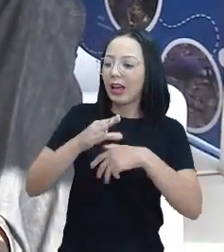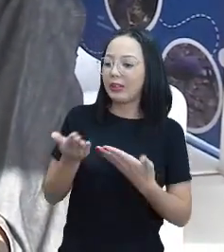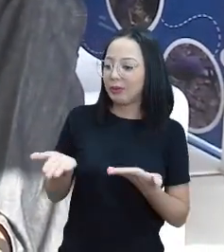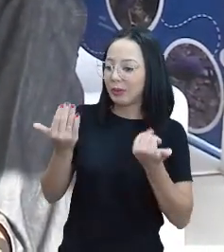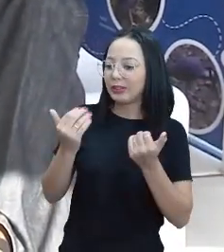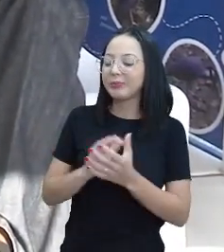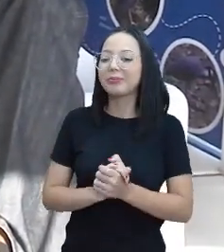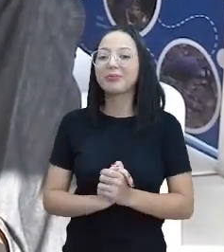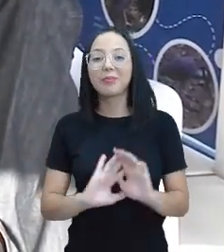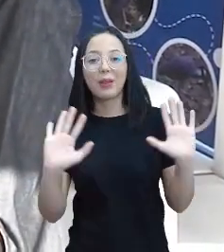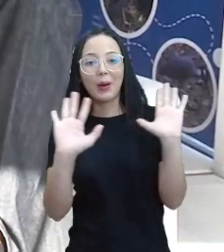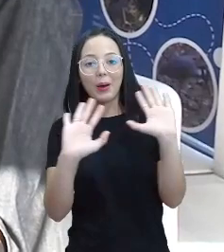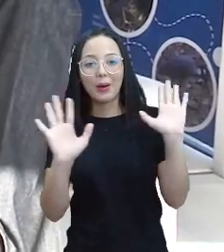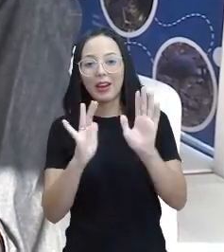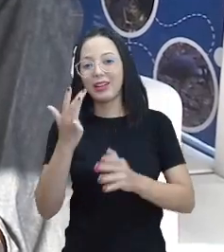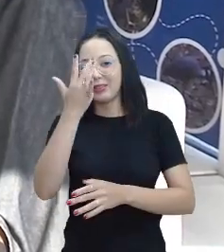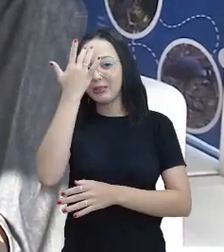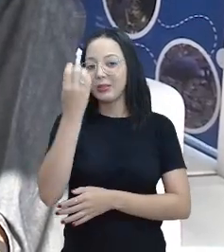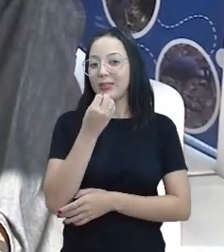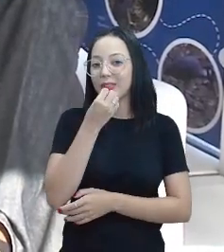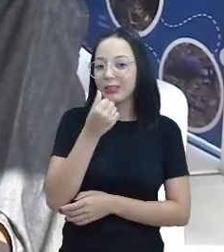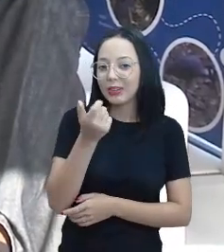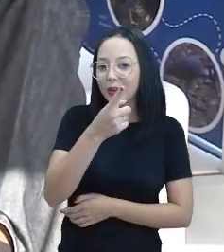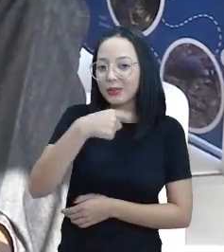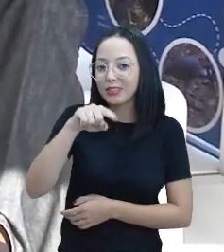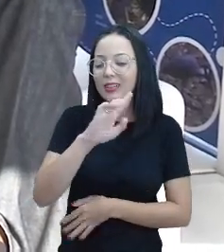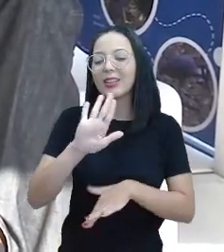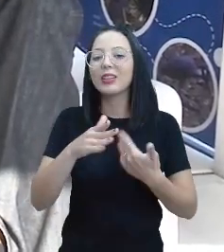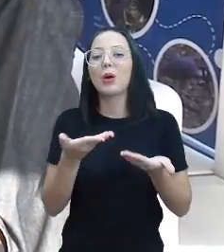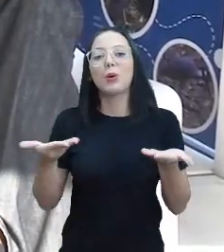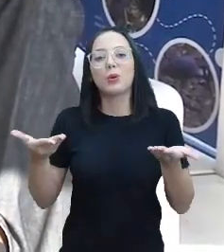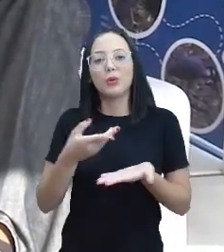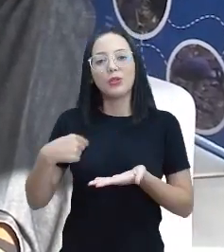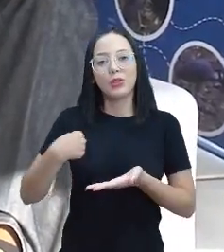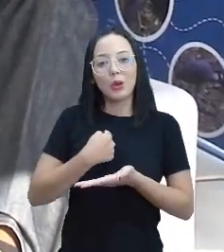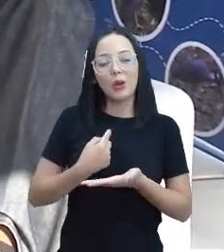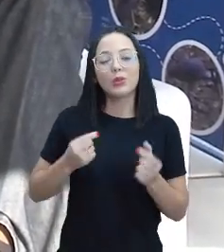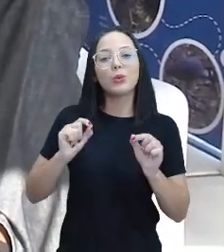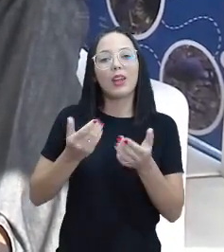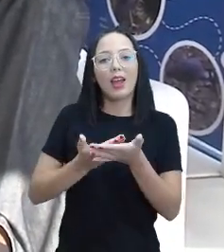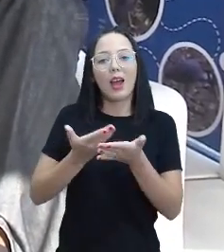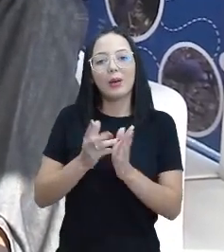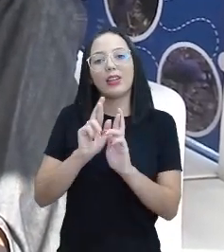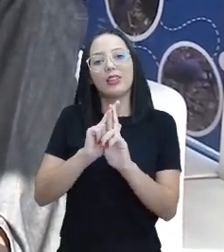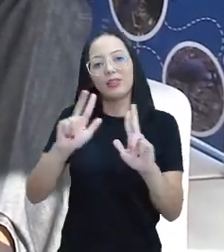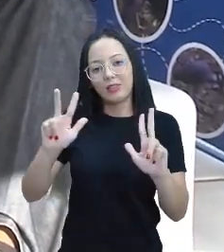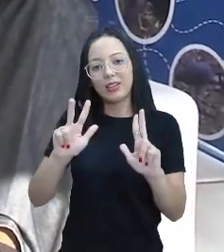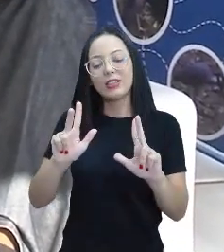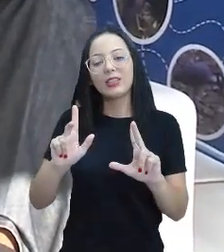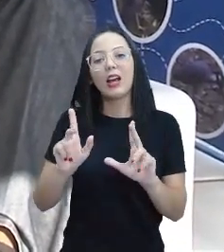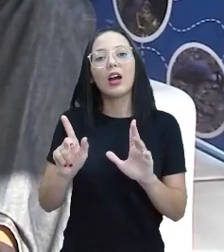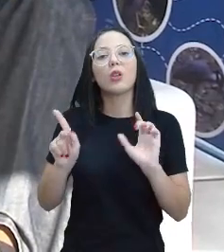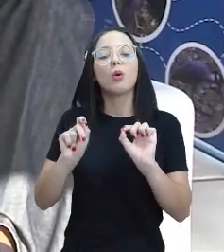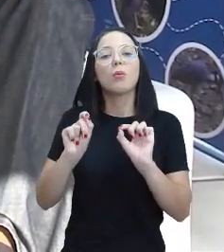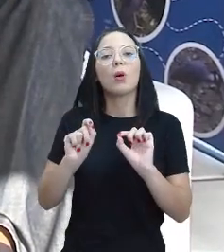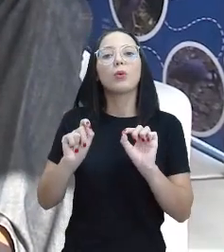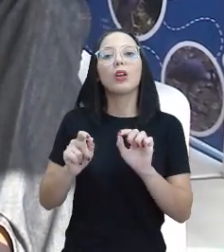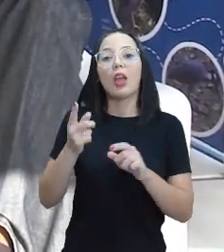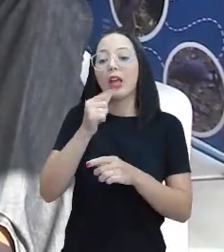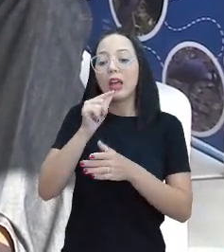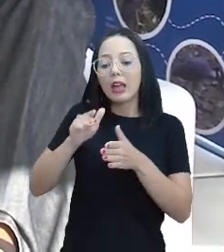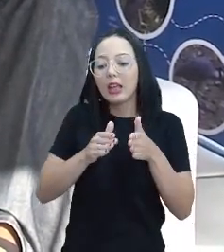professora. Olá, pessoal. Tudo bem com vocês? Bom, estamos hoje aqui numa aula bem diferenciada, né? No nosso queridíssimo